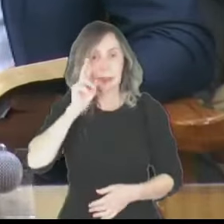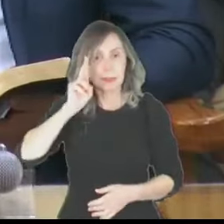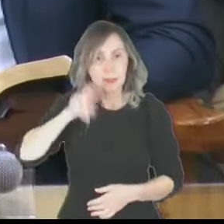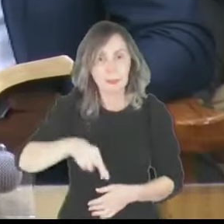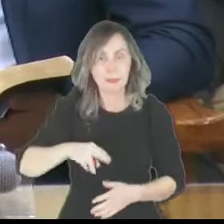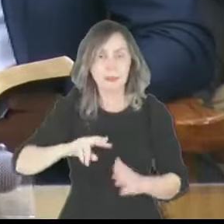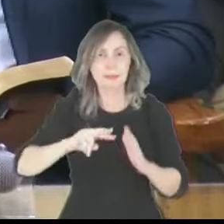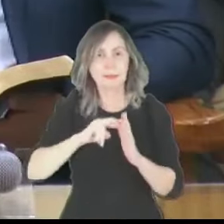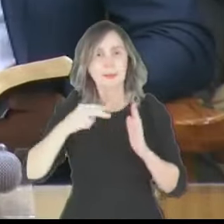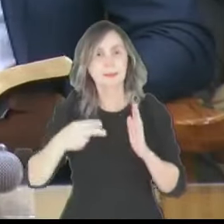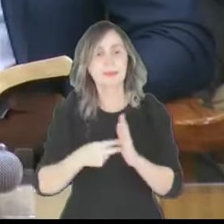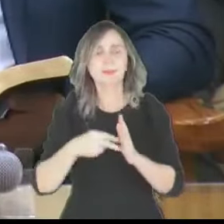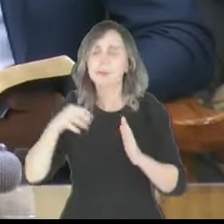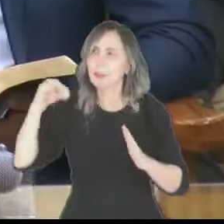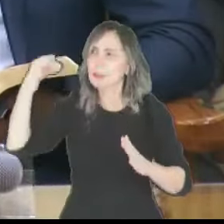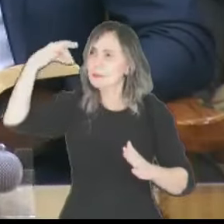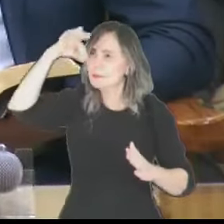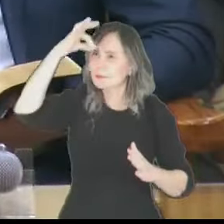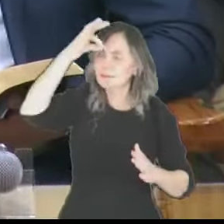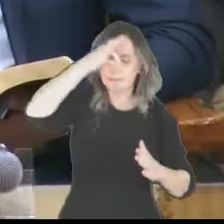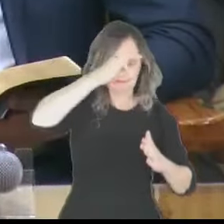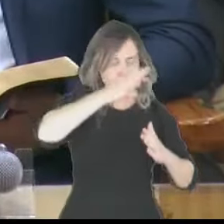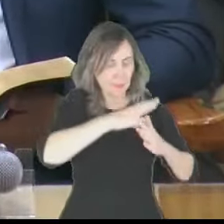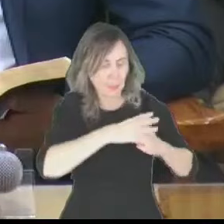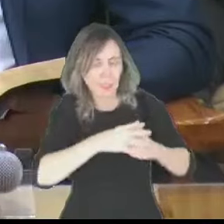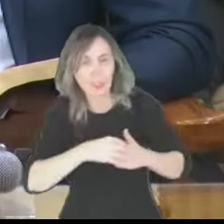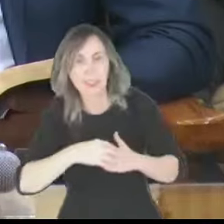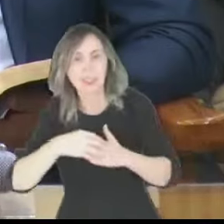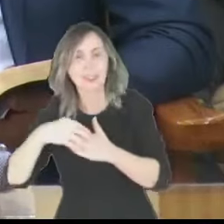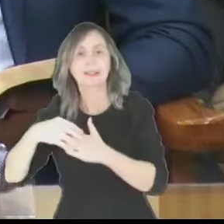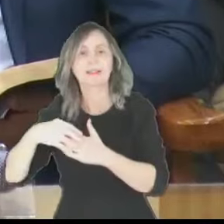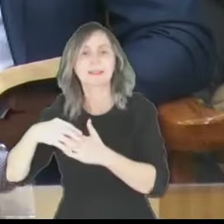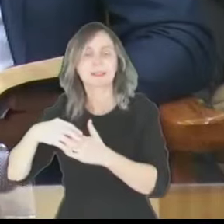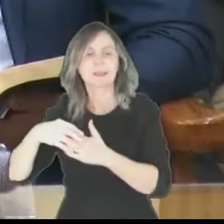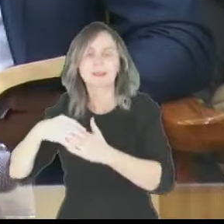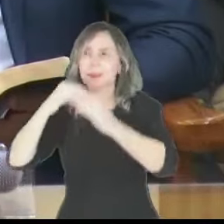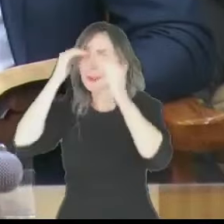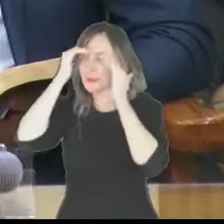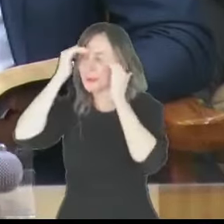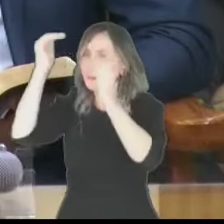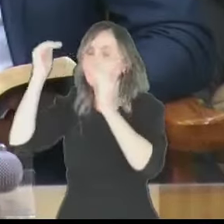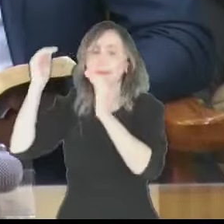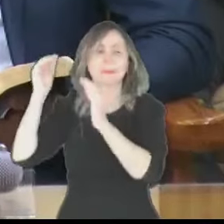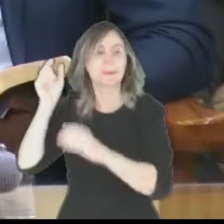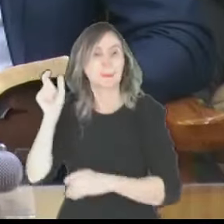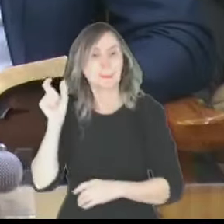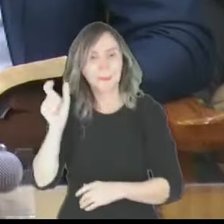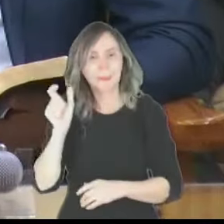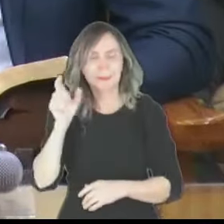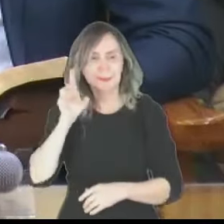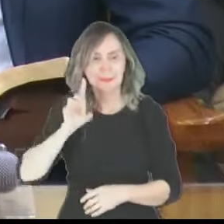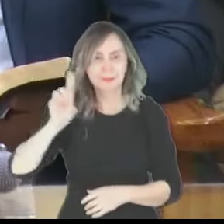Espírito, crentes racionais são crentes guiados pela palavra, crentes racionais são